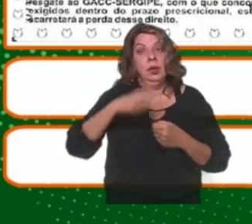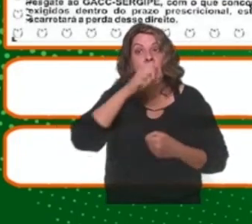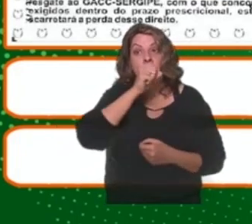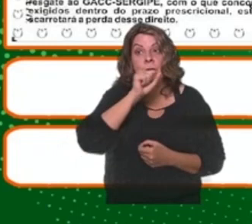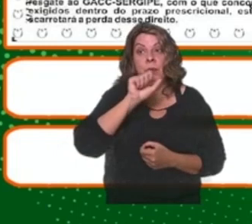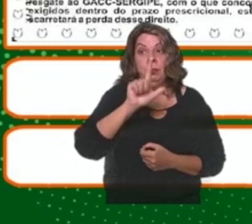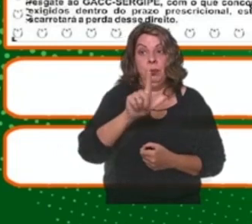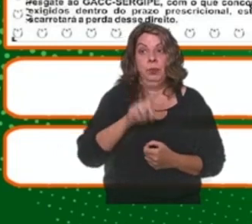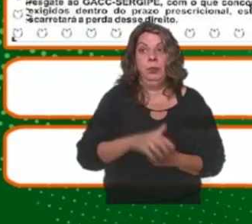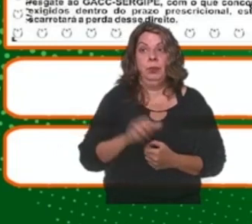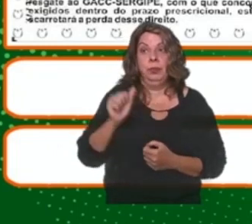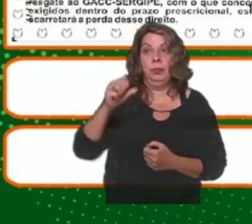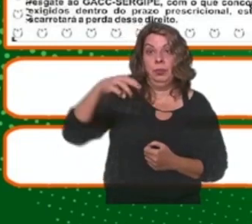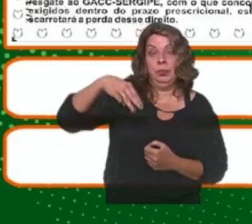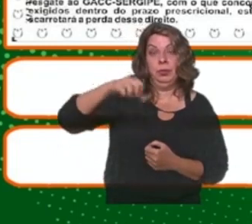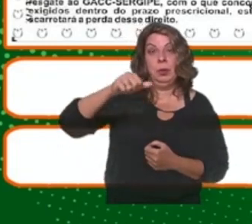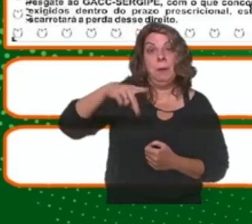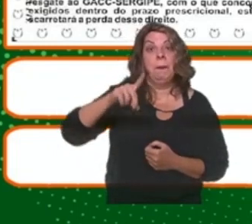a Amanda Regional